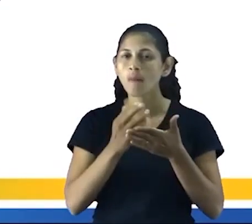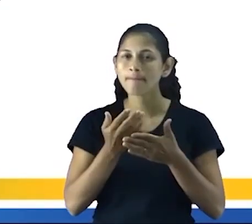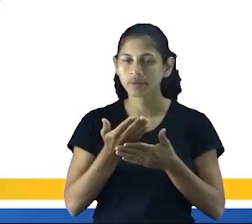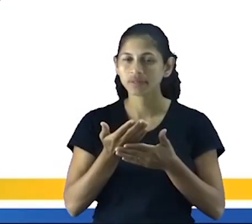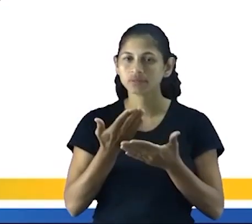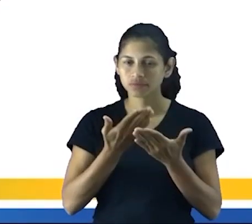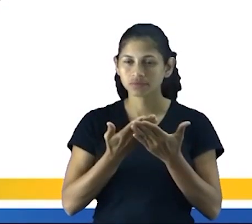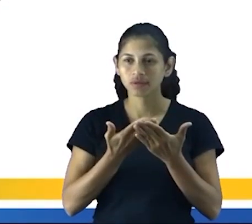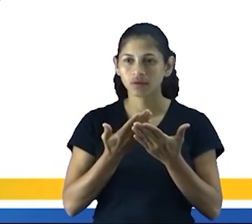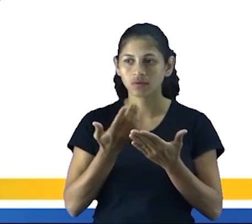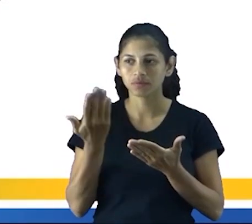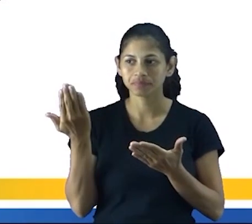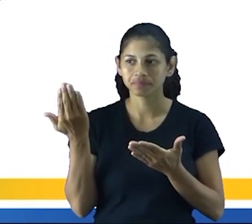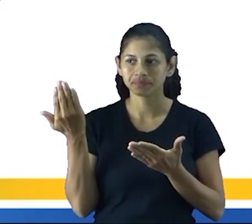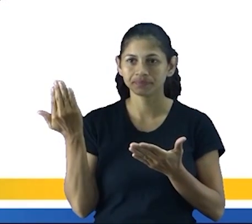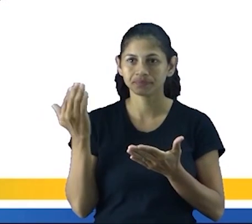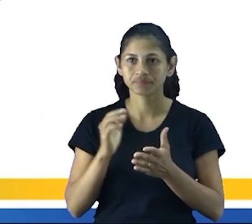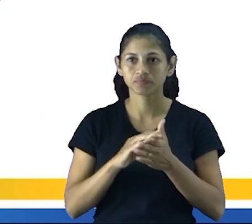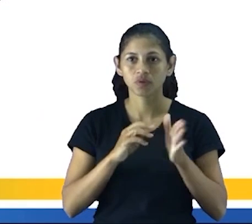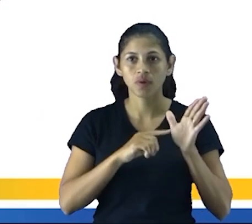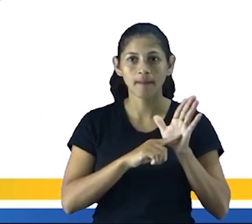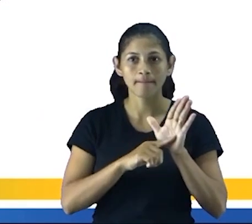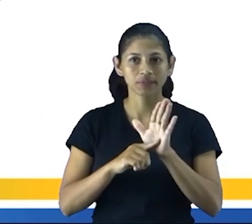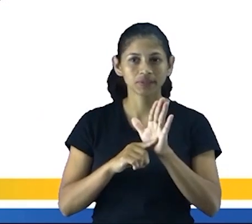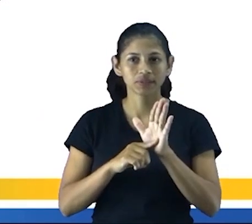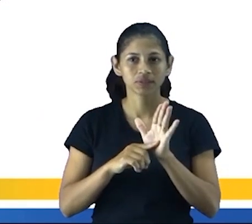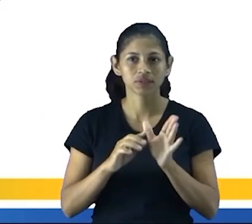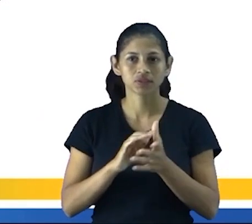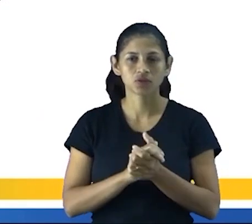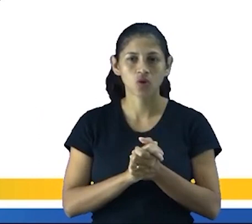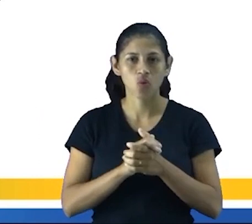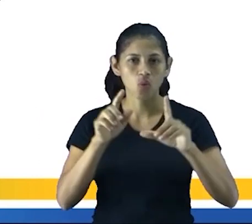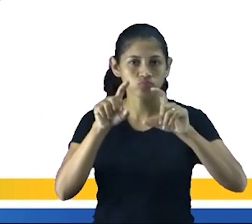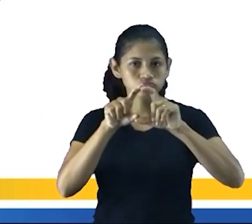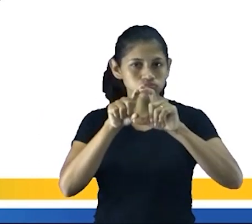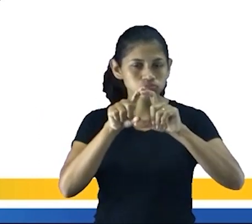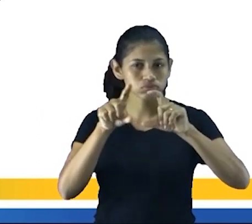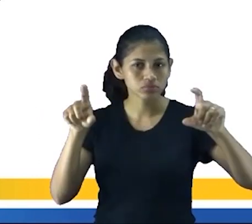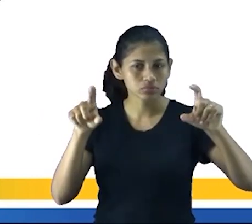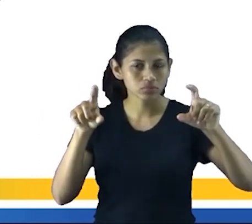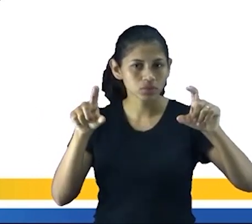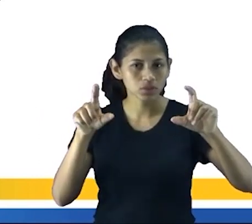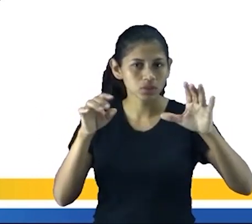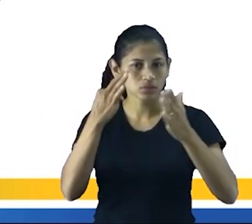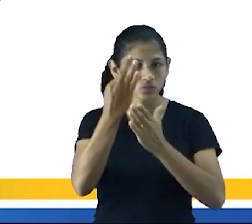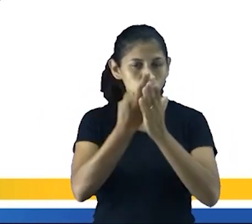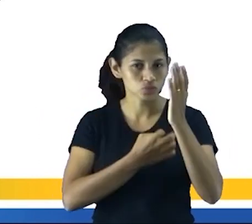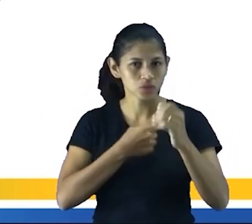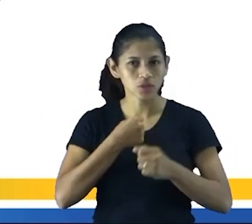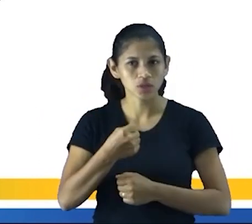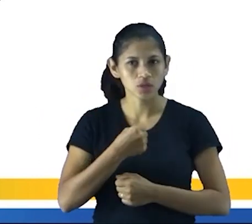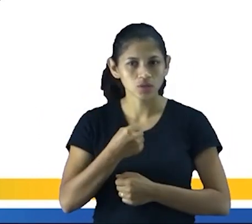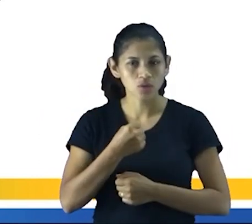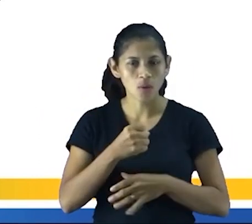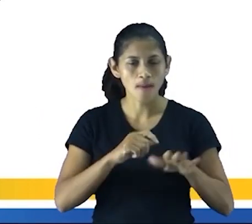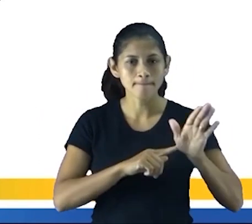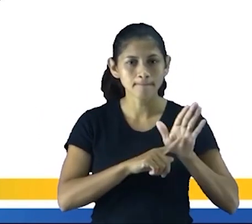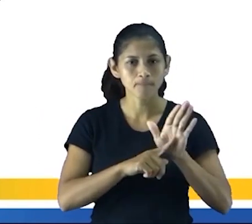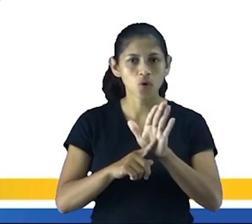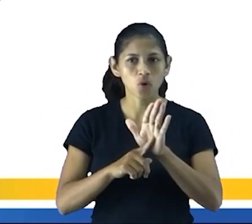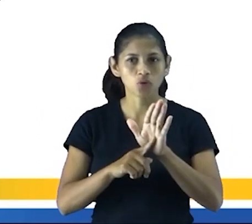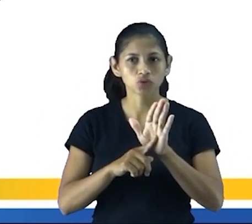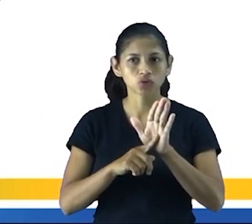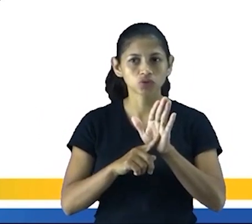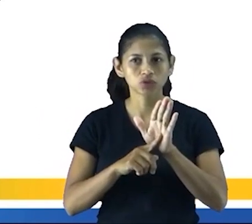Nós temos uma apresentação, certo? E o fragmento desse texto jornalístico, ele aborda o lançamento de um livro sobre a